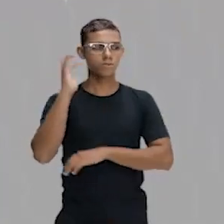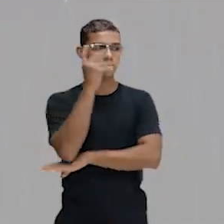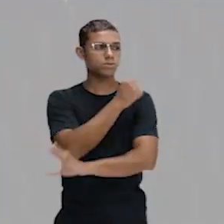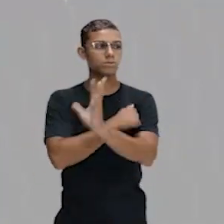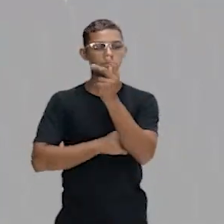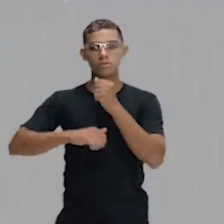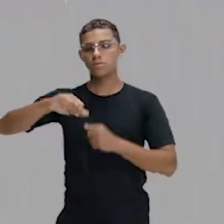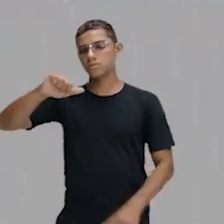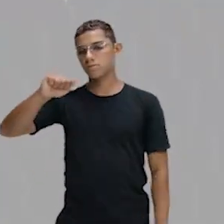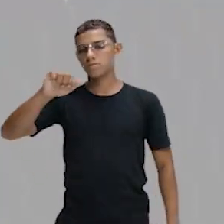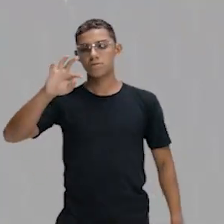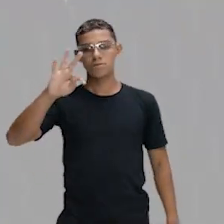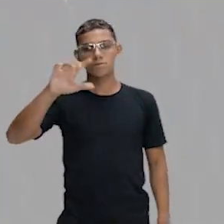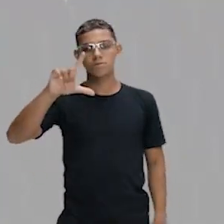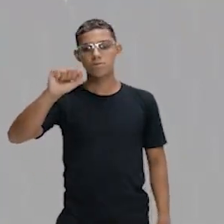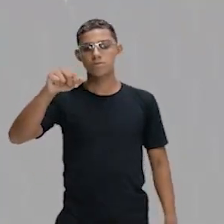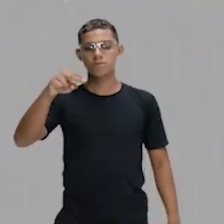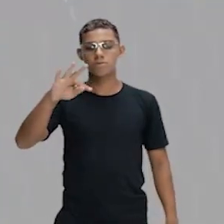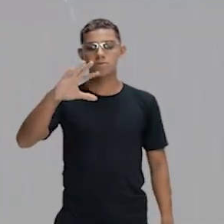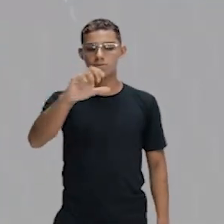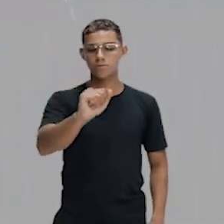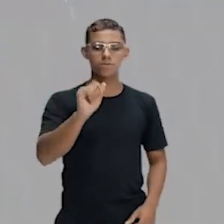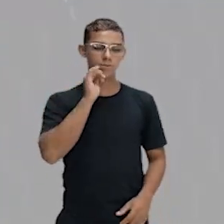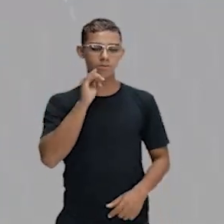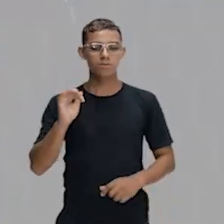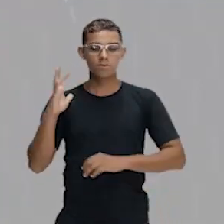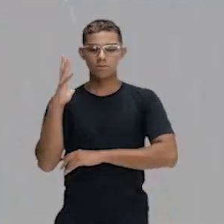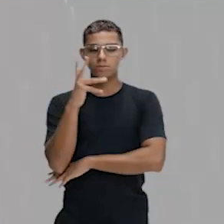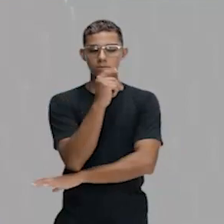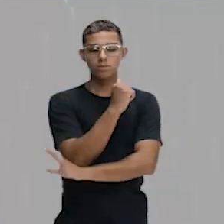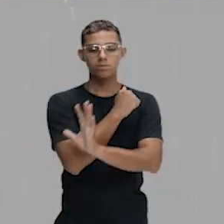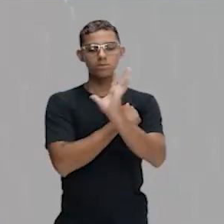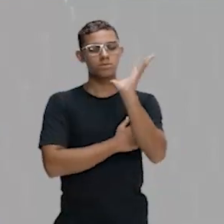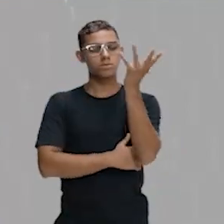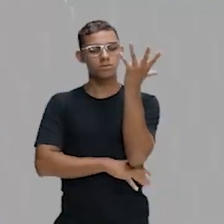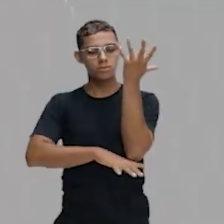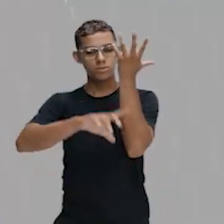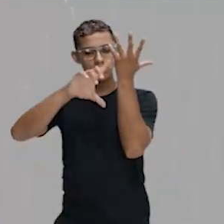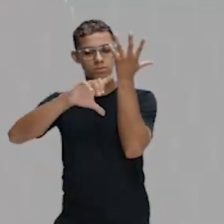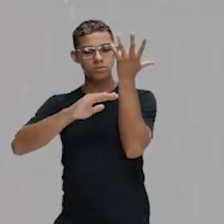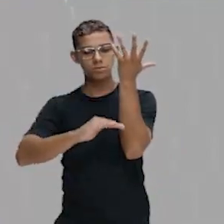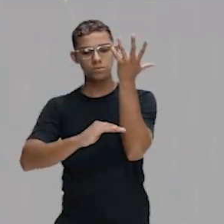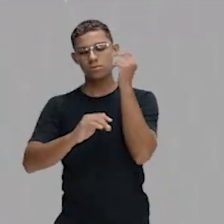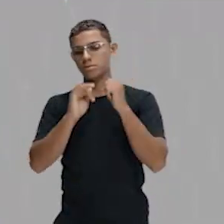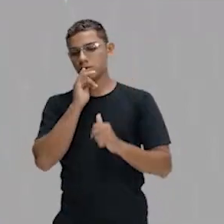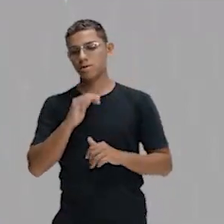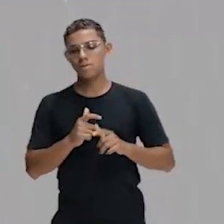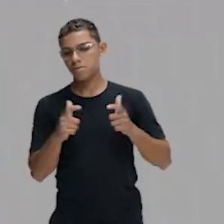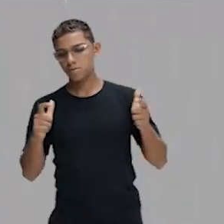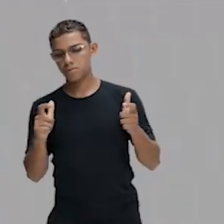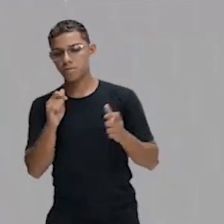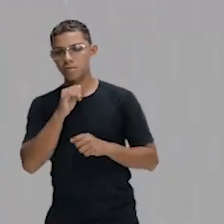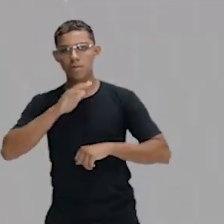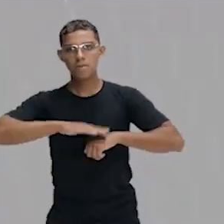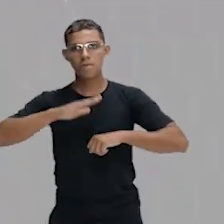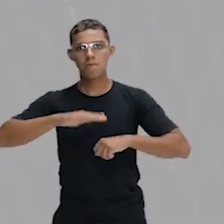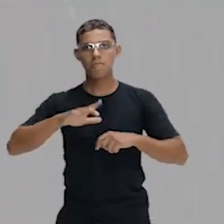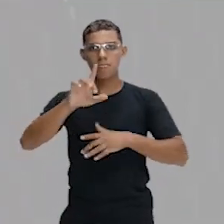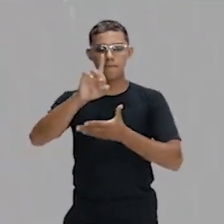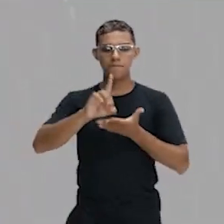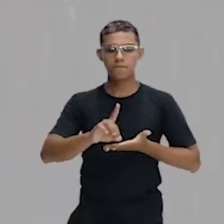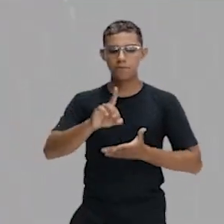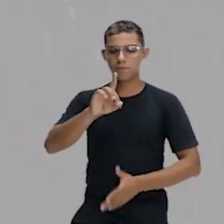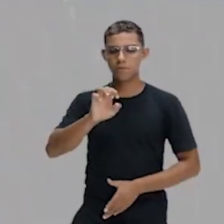densa, ou seja, as árvores de pequeno porte, ou seja, os arbustos, têm maior quantidade, então vai ser mais